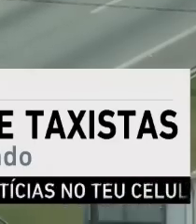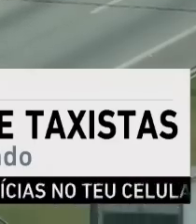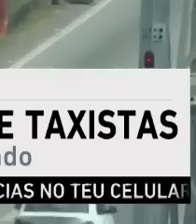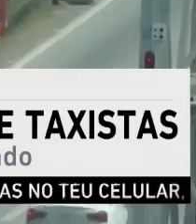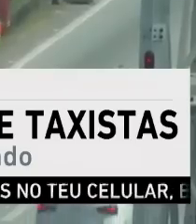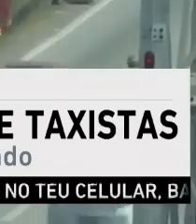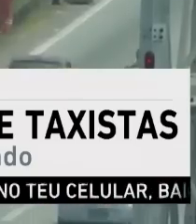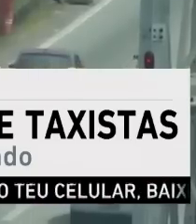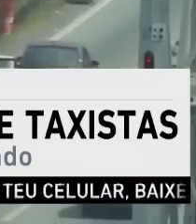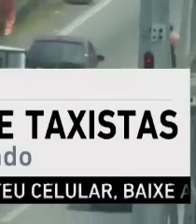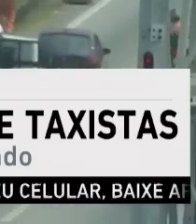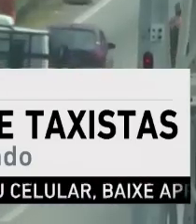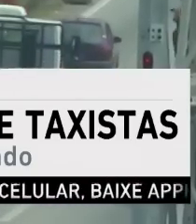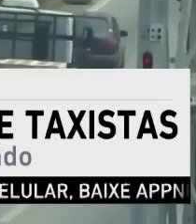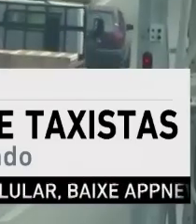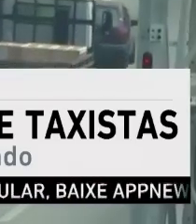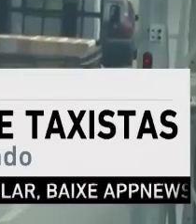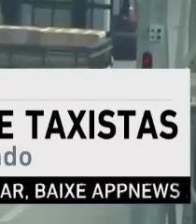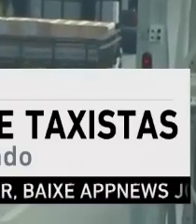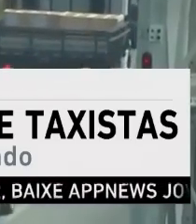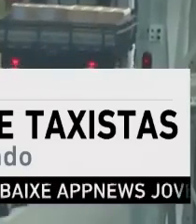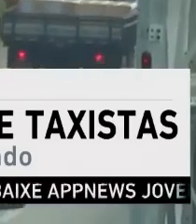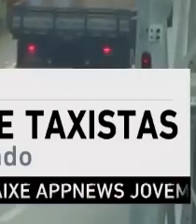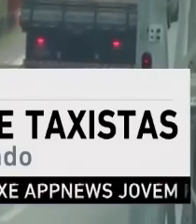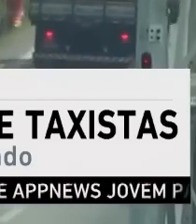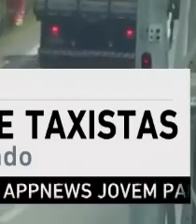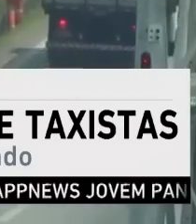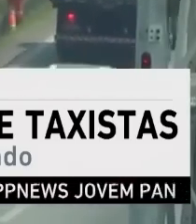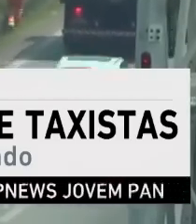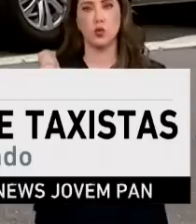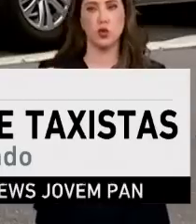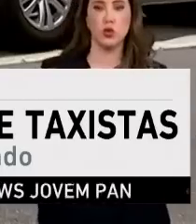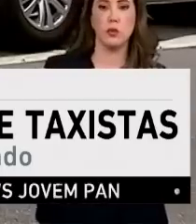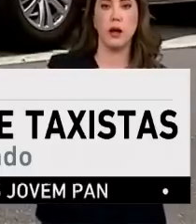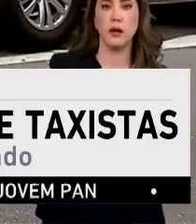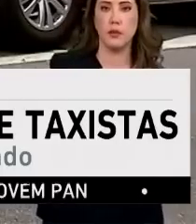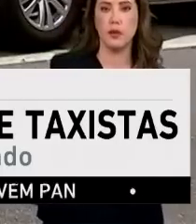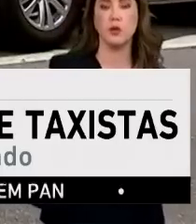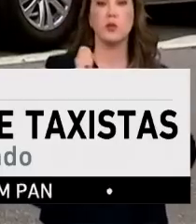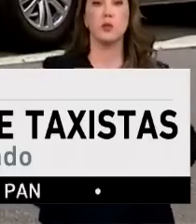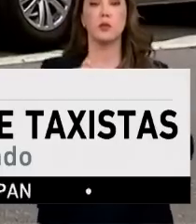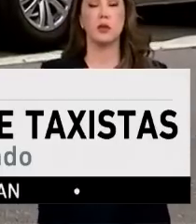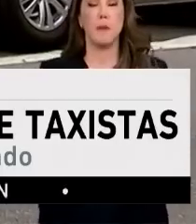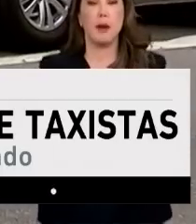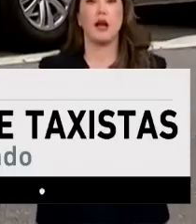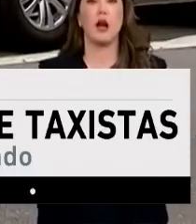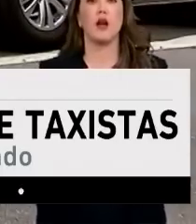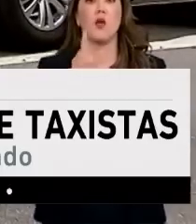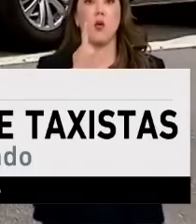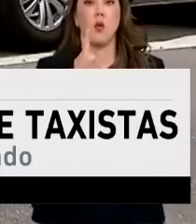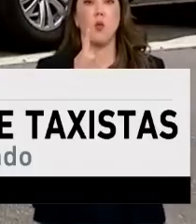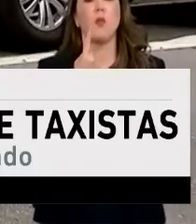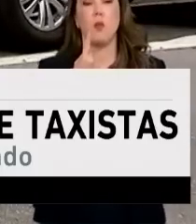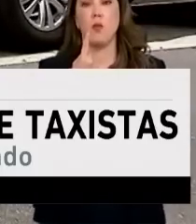ativo e documentos válidos podiam receber até 6 parcelas de R$ 1.000. Já no auxílio taxista, a